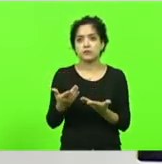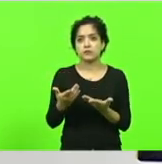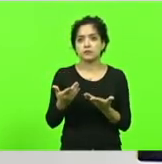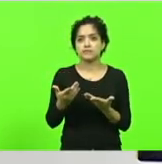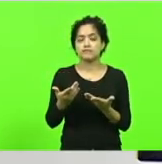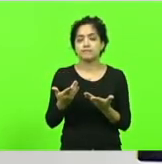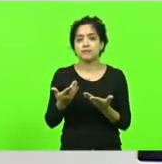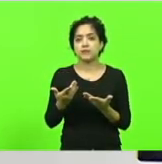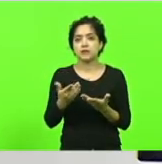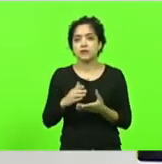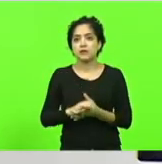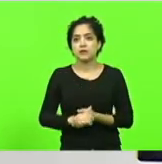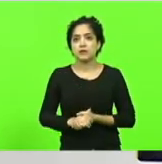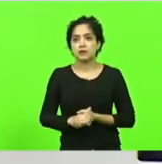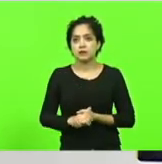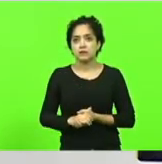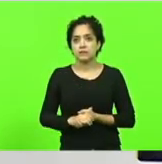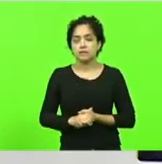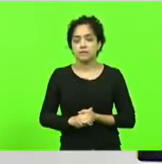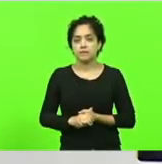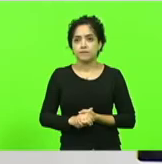atual.